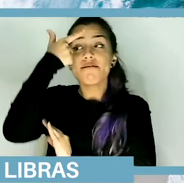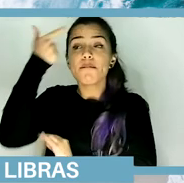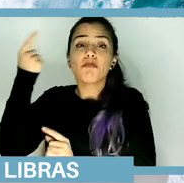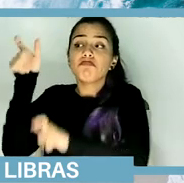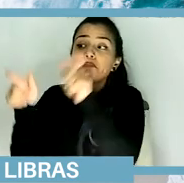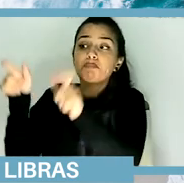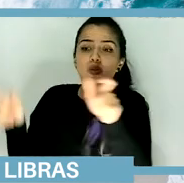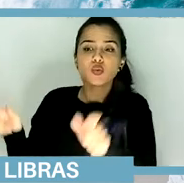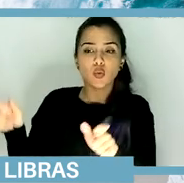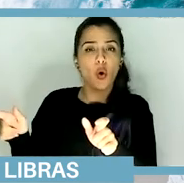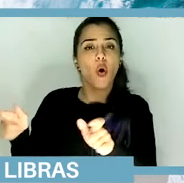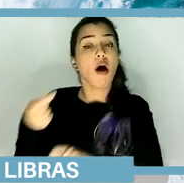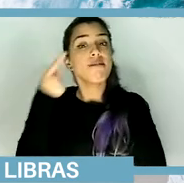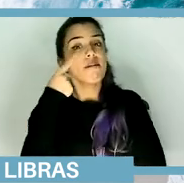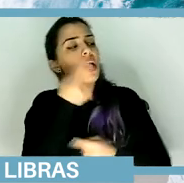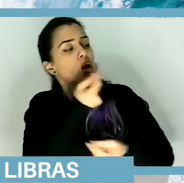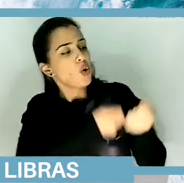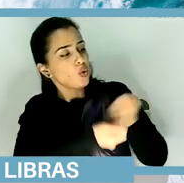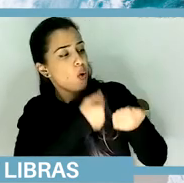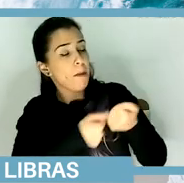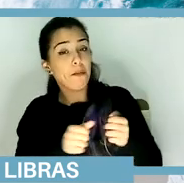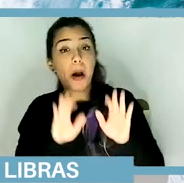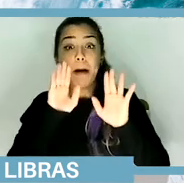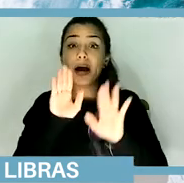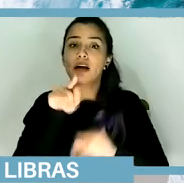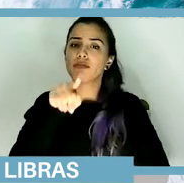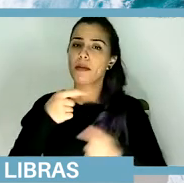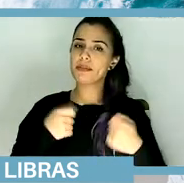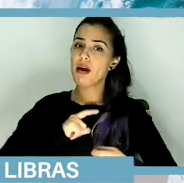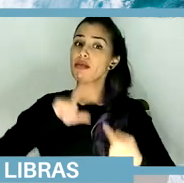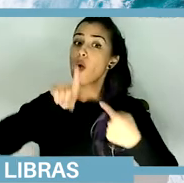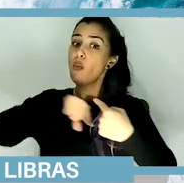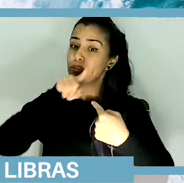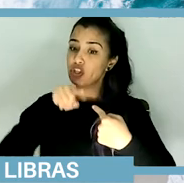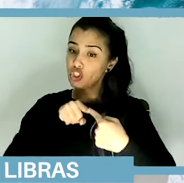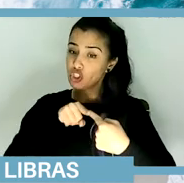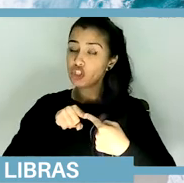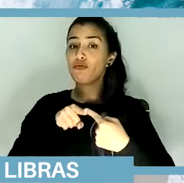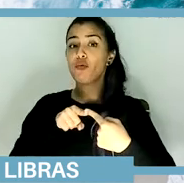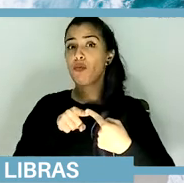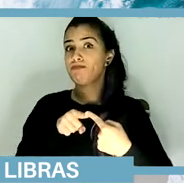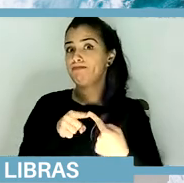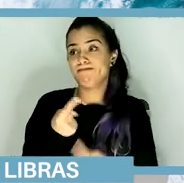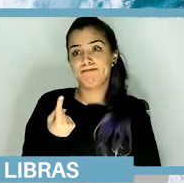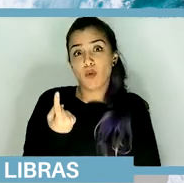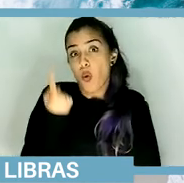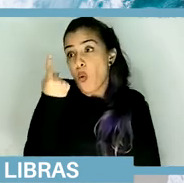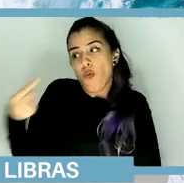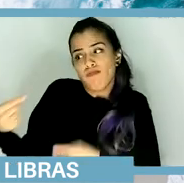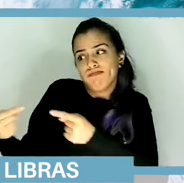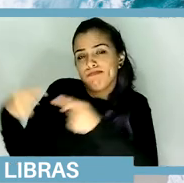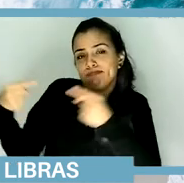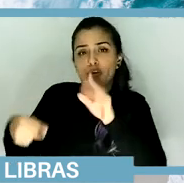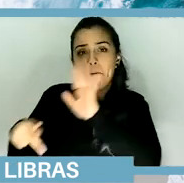Mas você tem que o seu objetivo ali do do negócio alinhado Ou pelo menos um objetivo do desenvolvimento